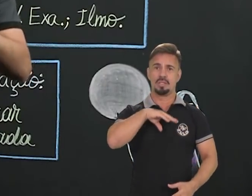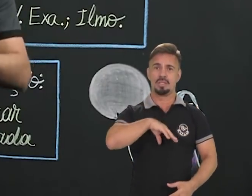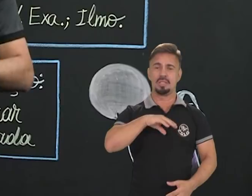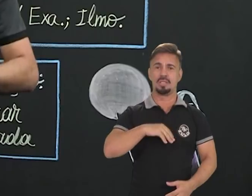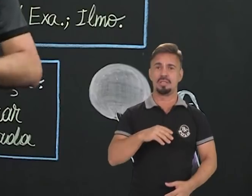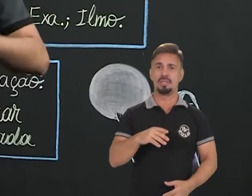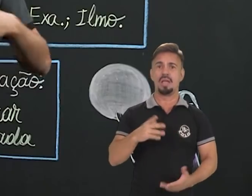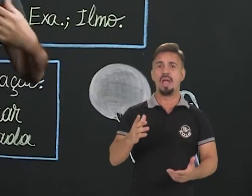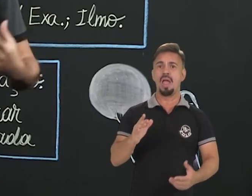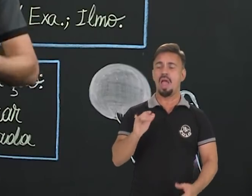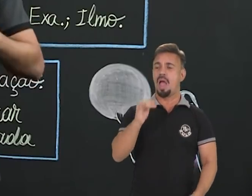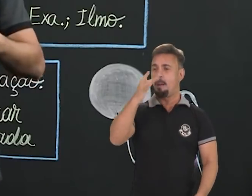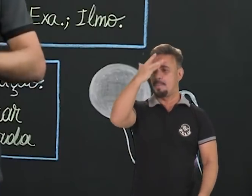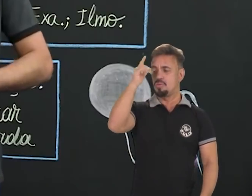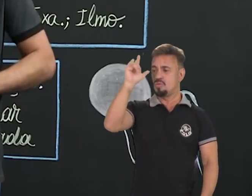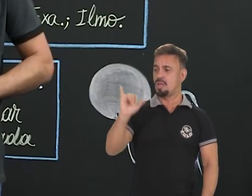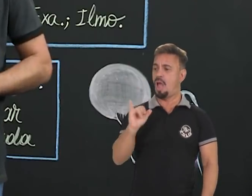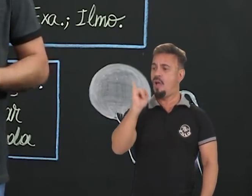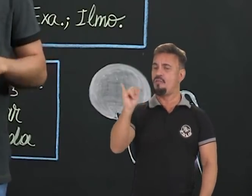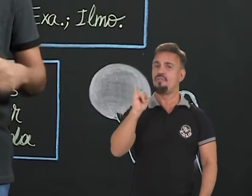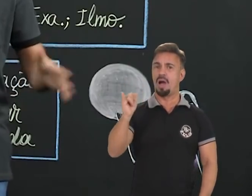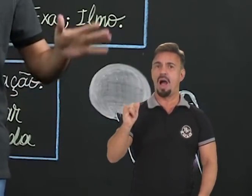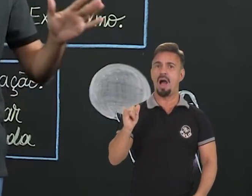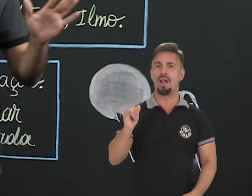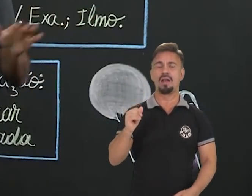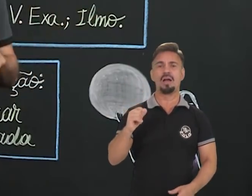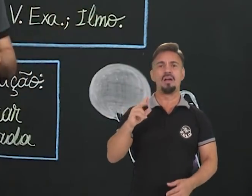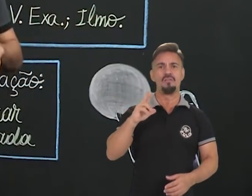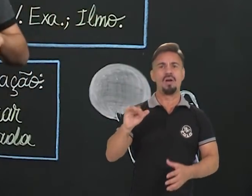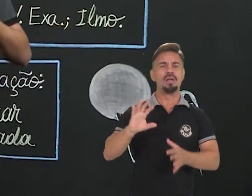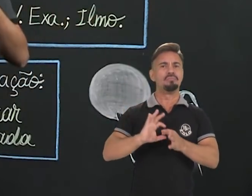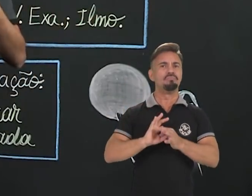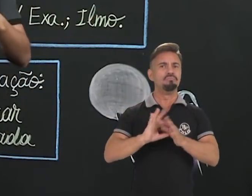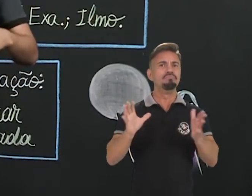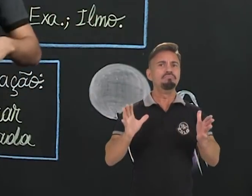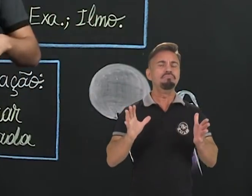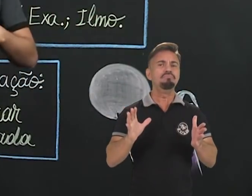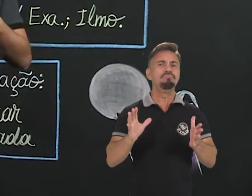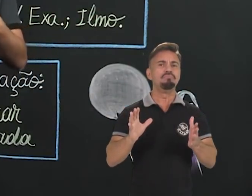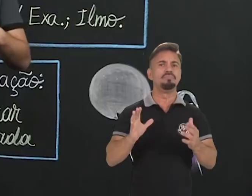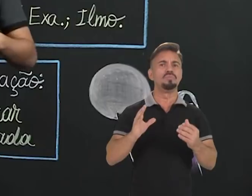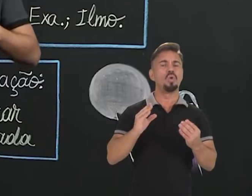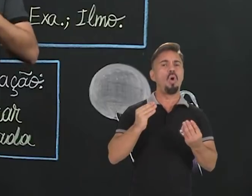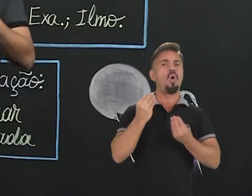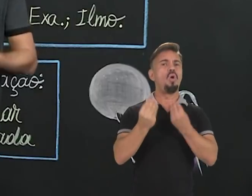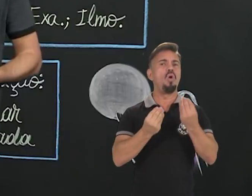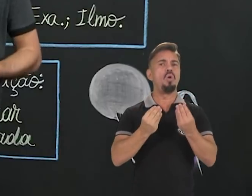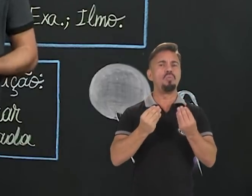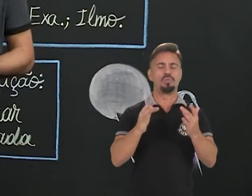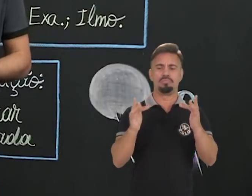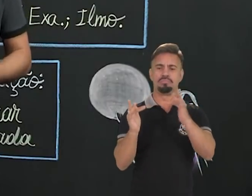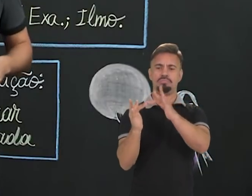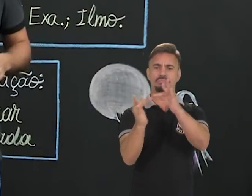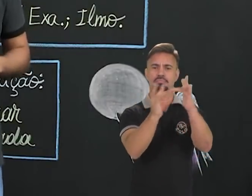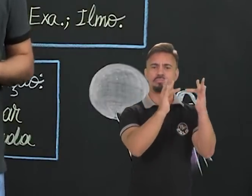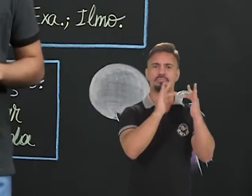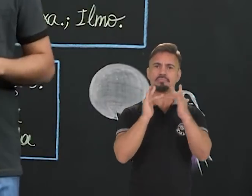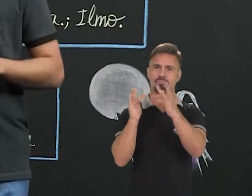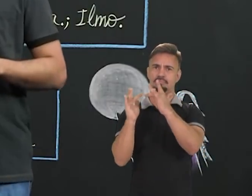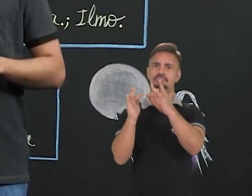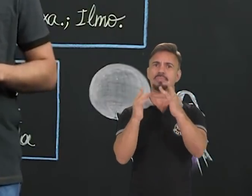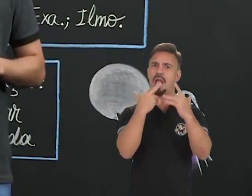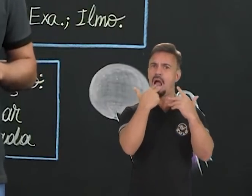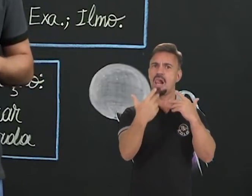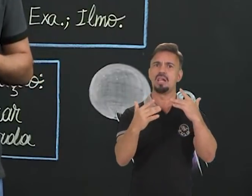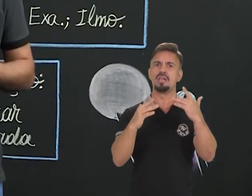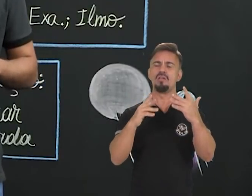isso é o falante, com o uso vivo da linguagem e o tempo, né? A partir do momento que as gerações vão vivenciando o contato com a língua, a gente